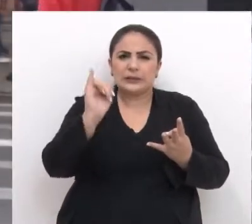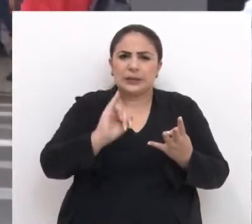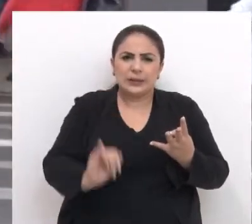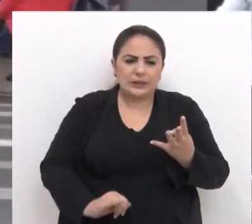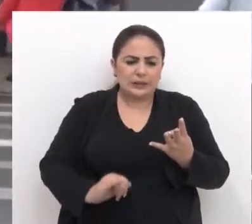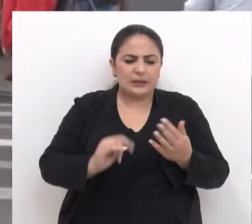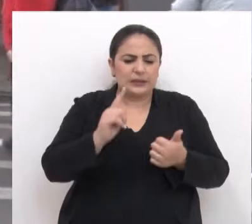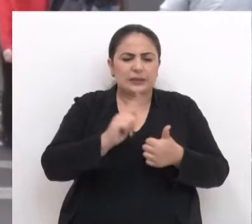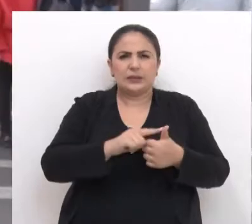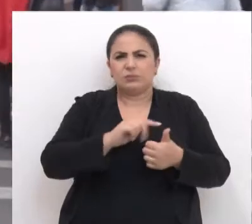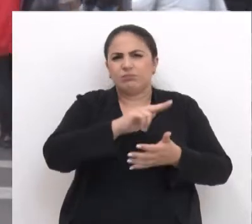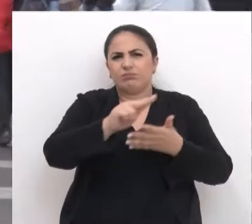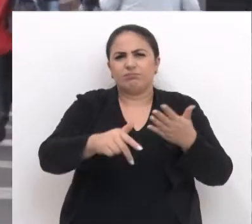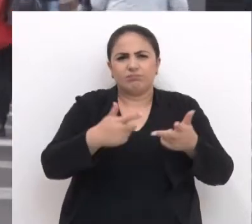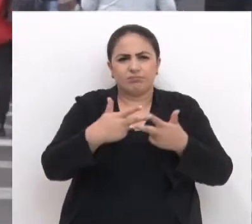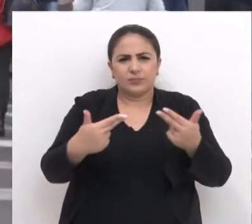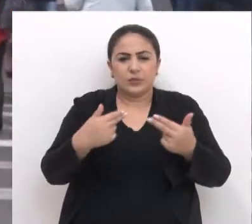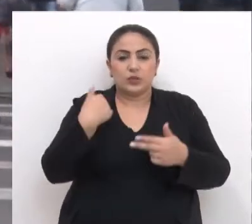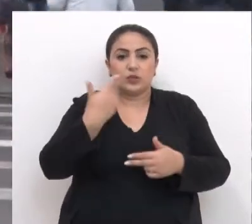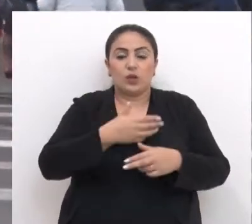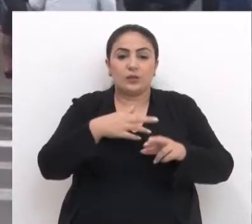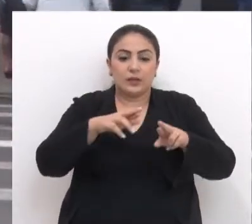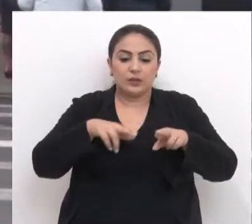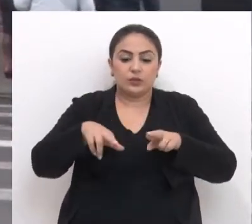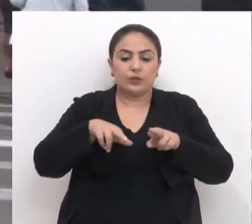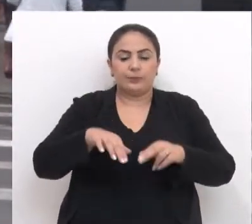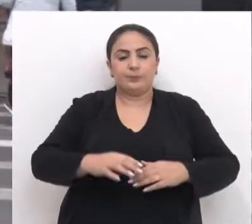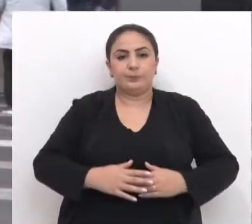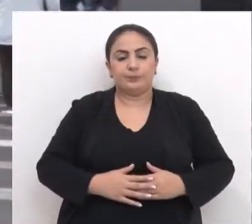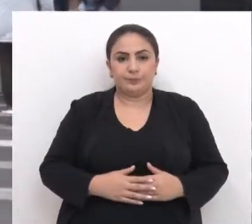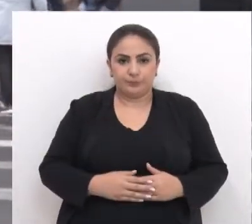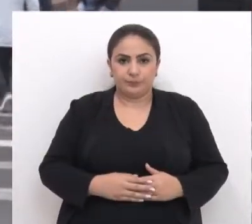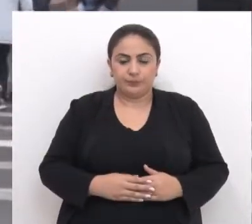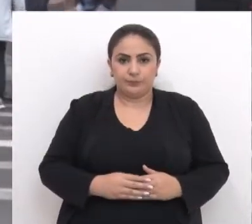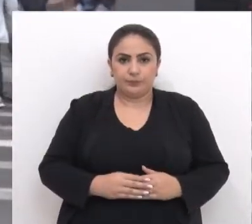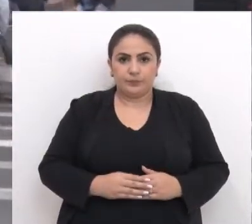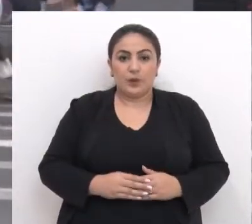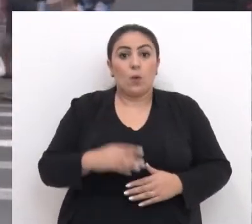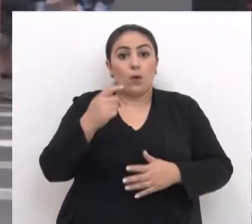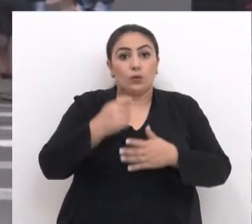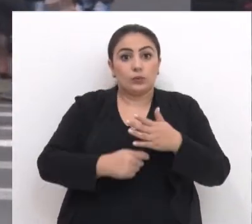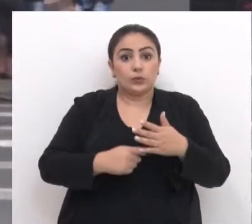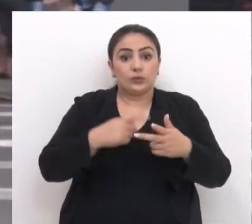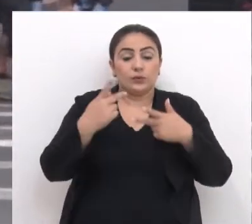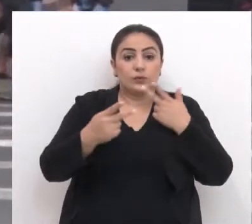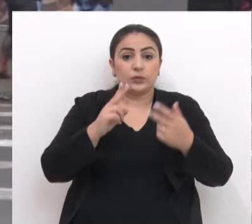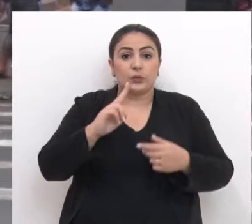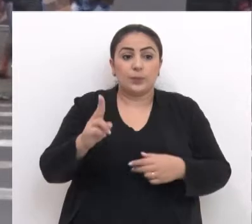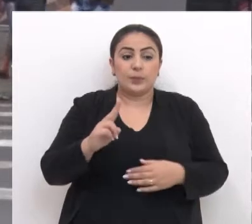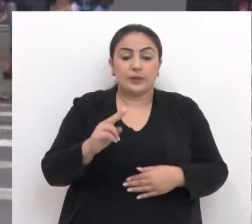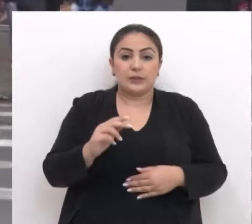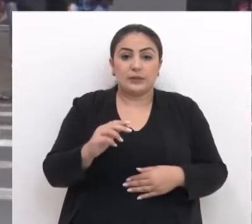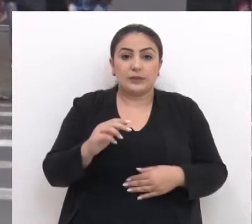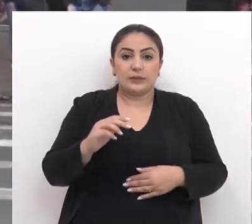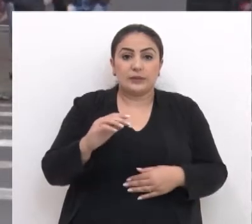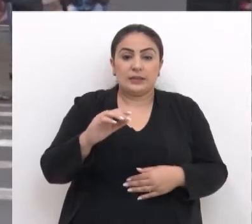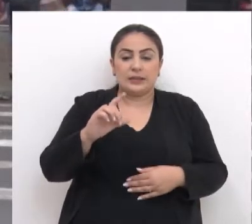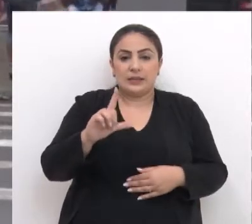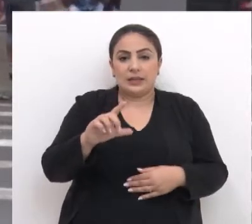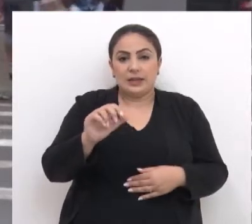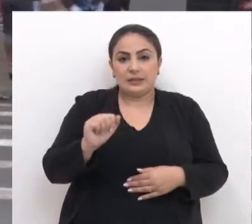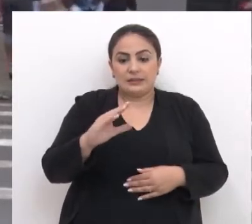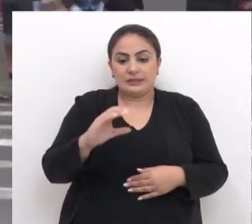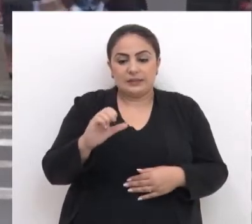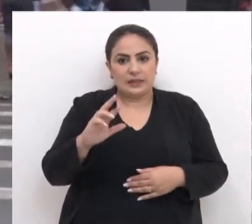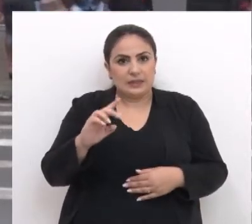sobre os alemães e sobre os caboclos aqui da nossa região. E o autor chamava-se Dr. Lacerda